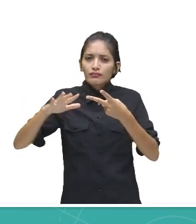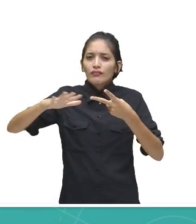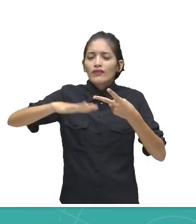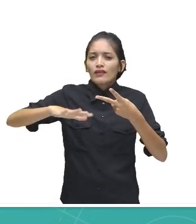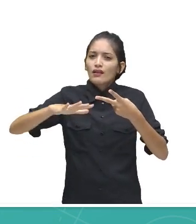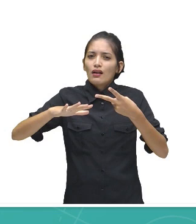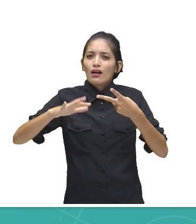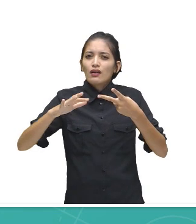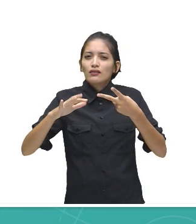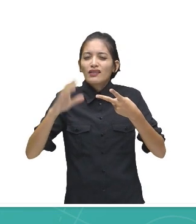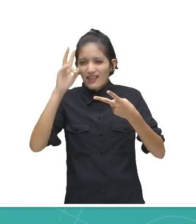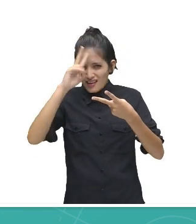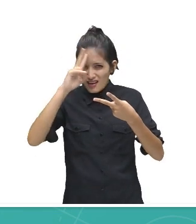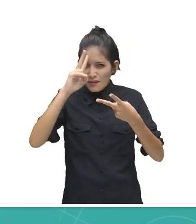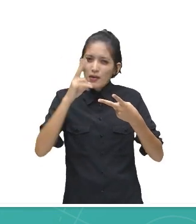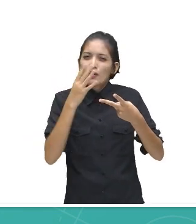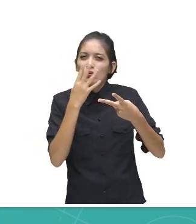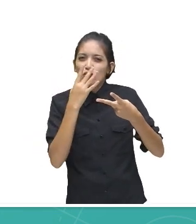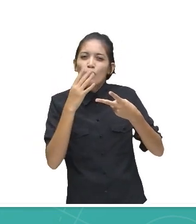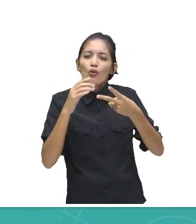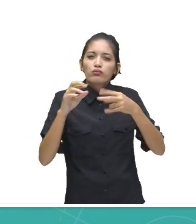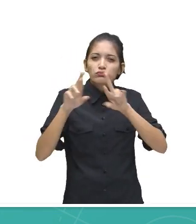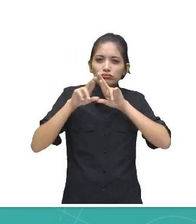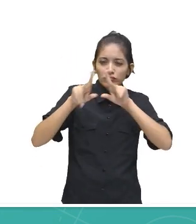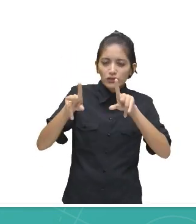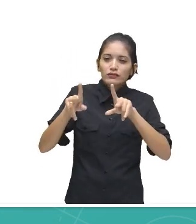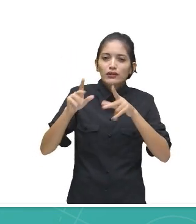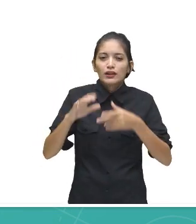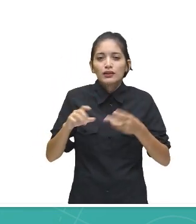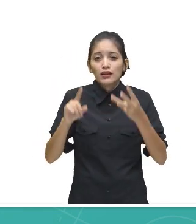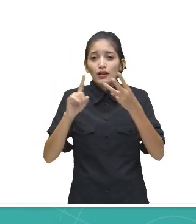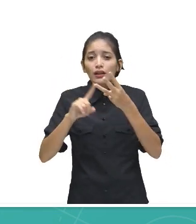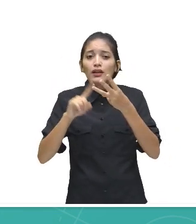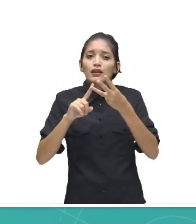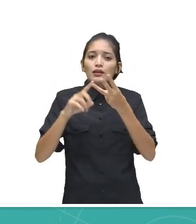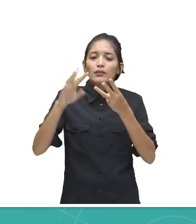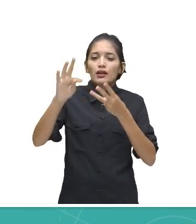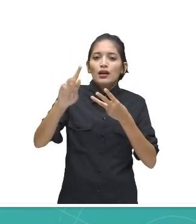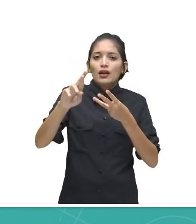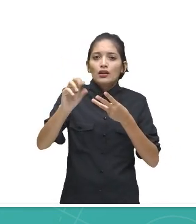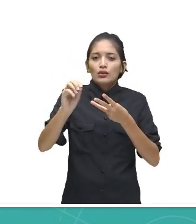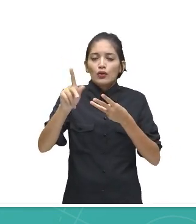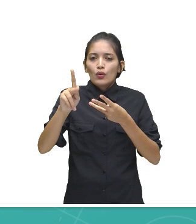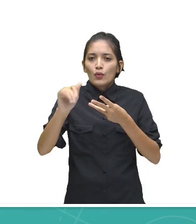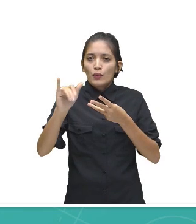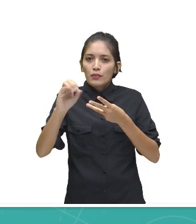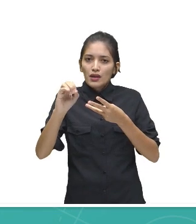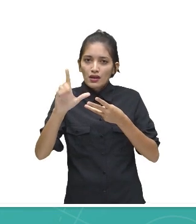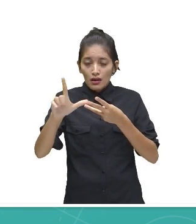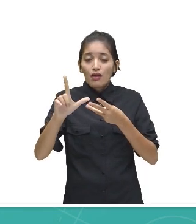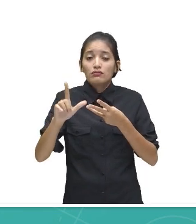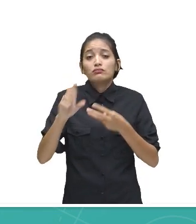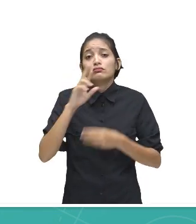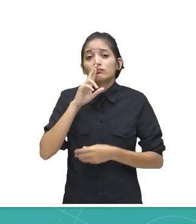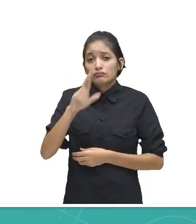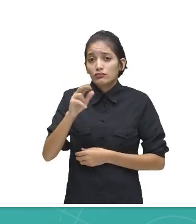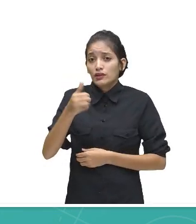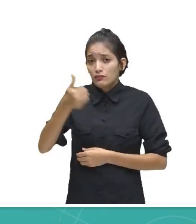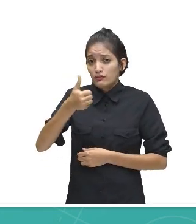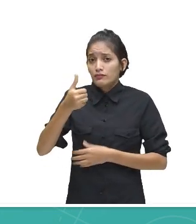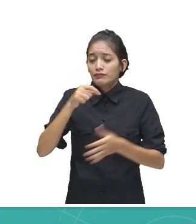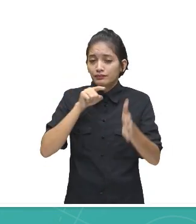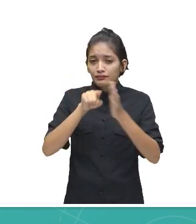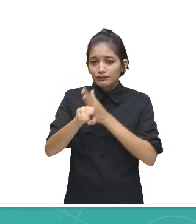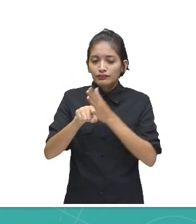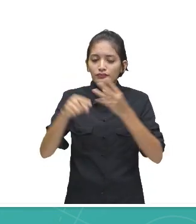né, numa parte um pouquinho mais afastada do centro, e a zona tropical. Primeira questão. É a resposta da primeira questão é essa,